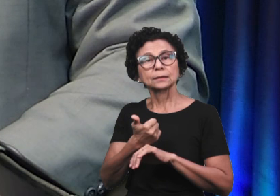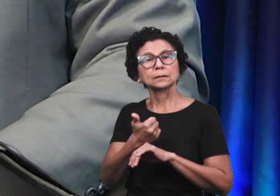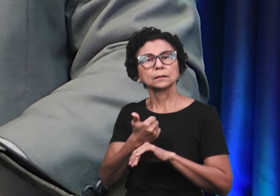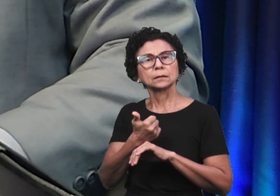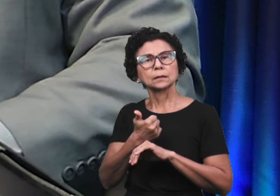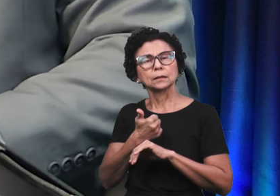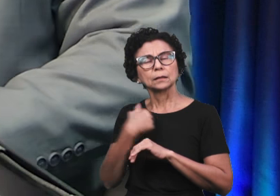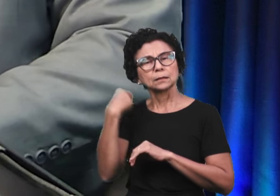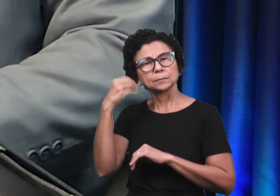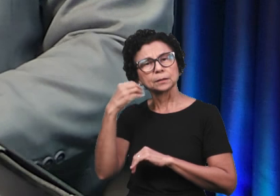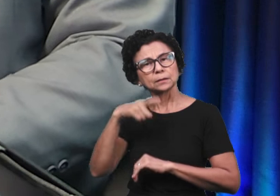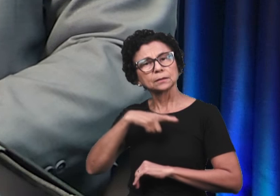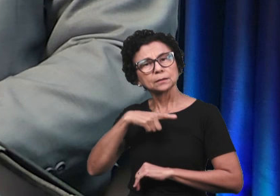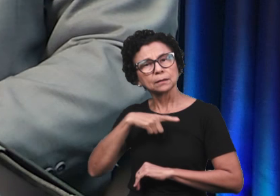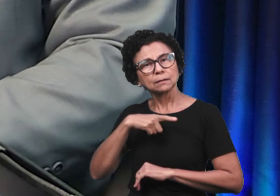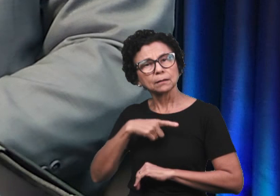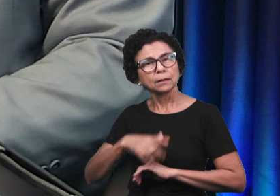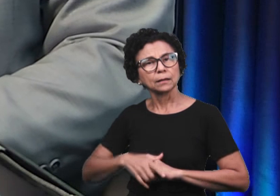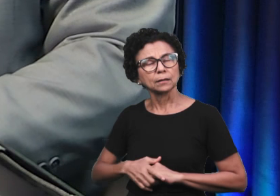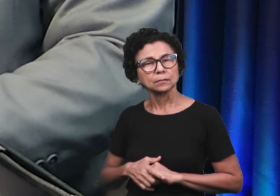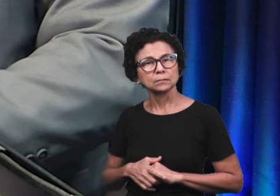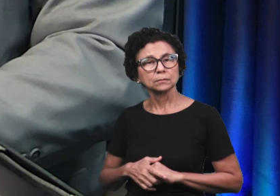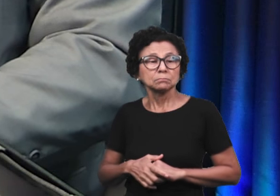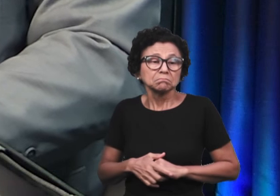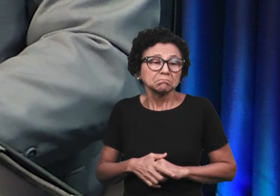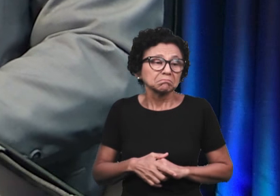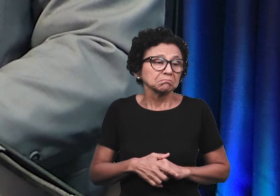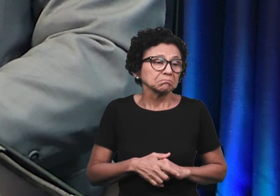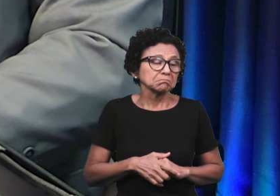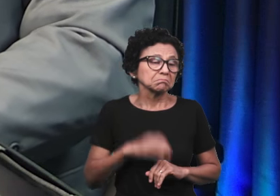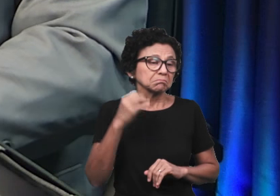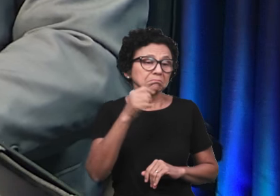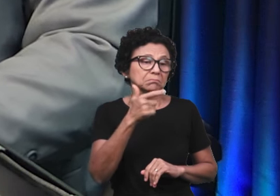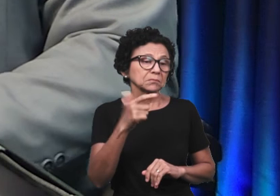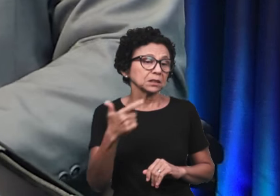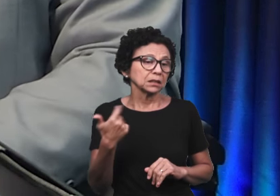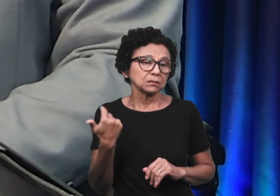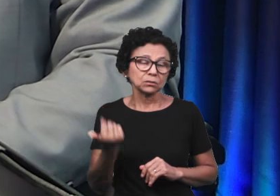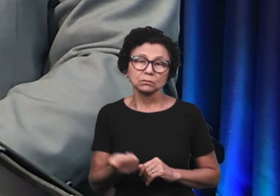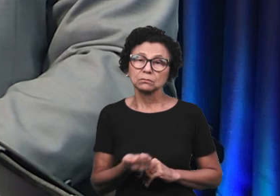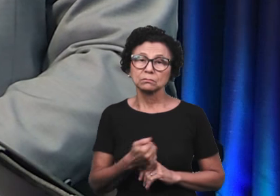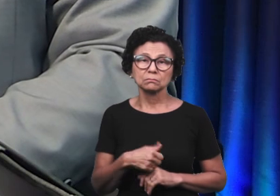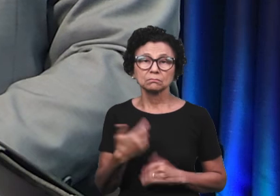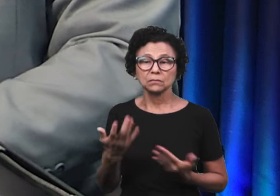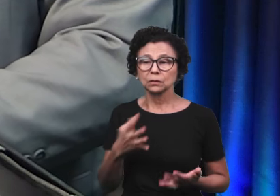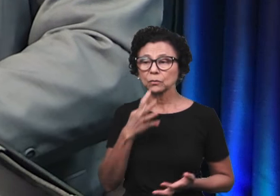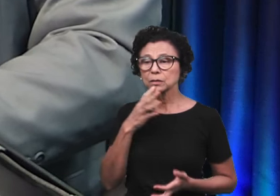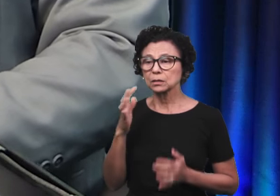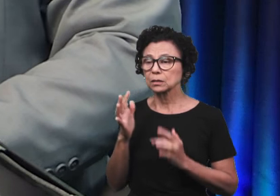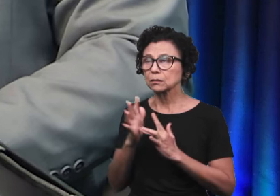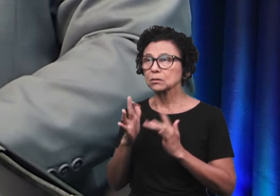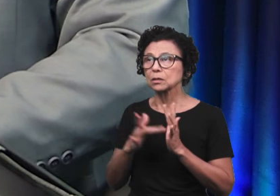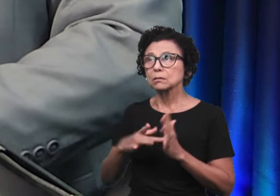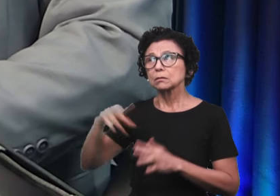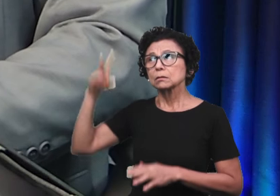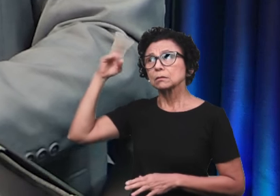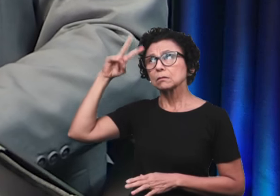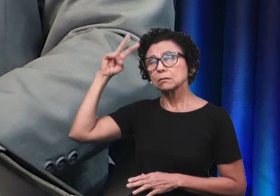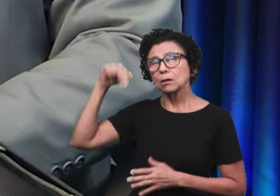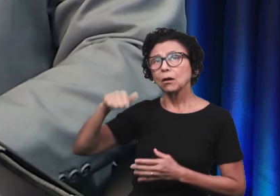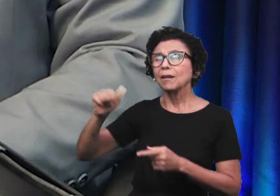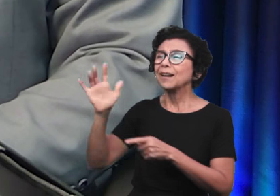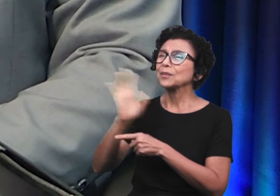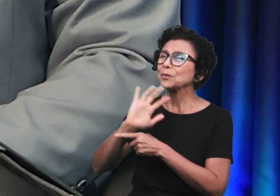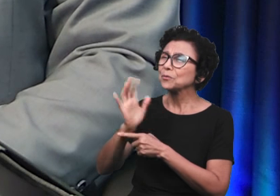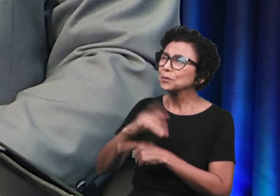Então, se o homem não tem essa experiência, então ele vai conhecer o Jesus histórico, né? É o Jesus dos filmes, é o Jesus